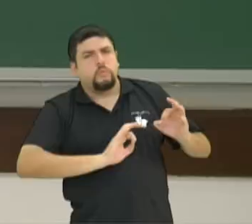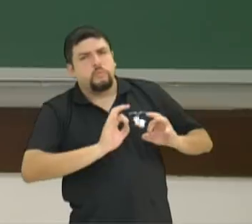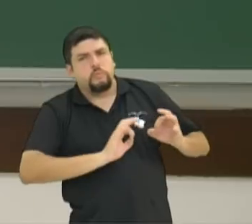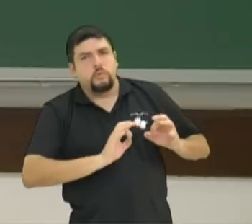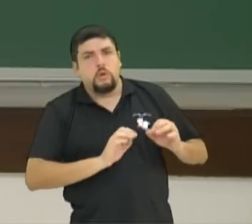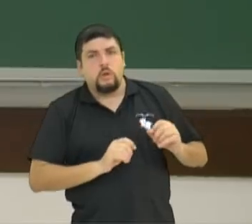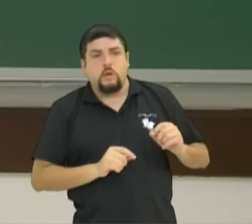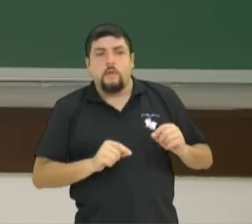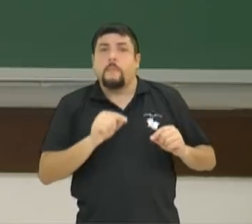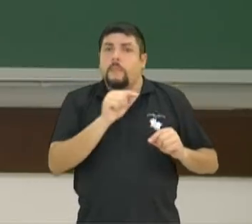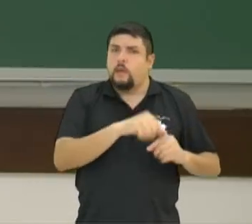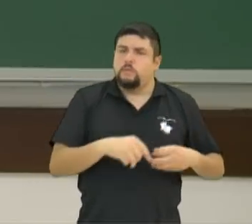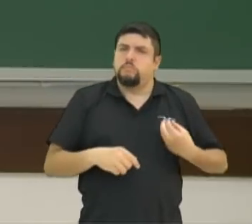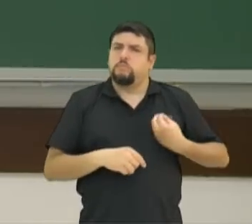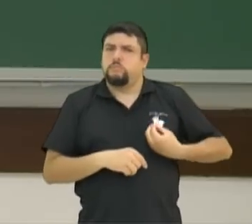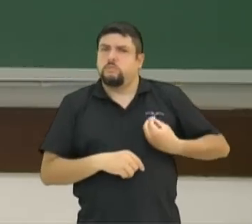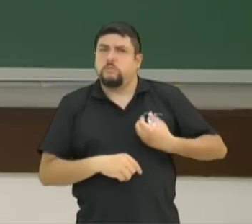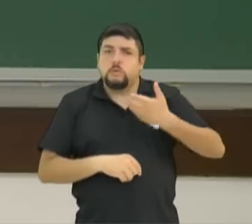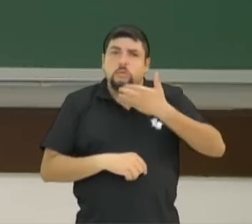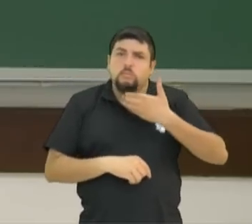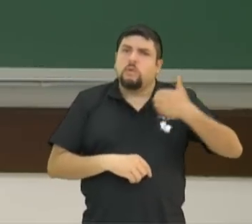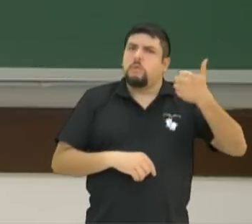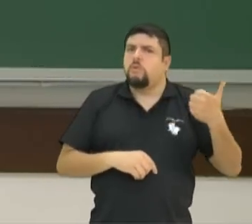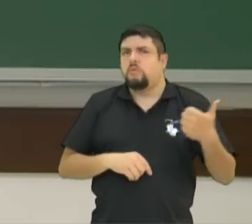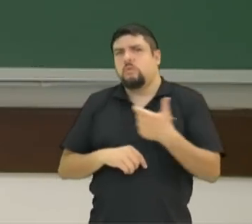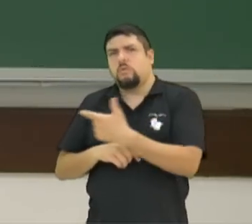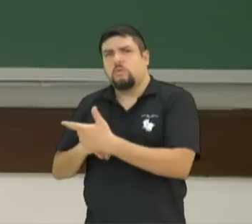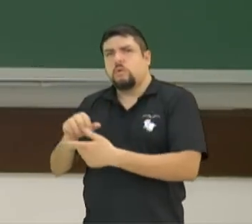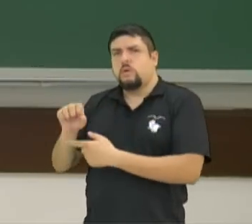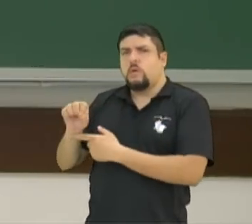um pouco melhor do que aqueles que viviam na senzala, né?